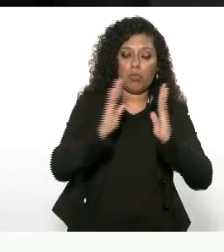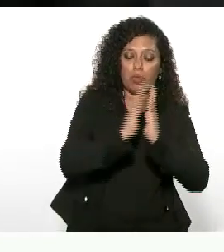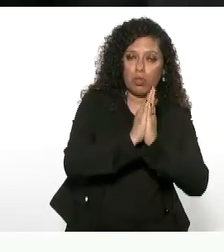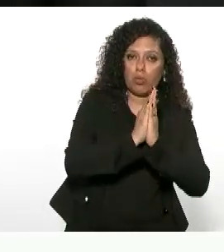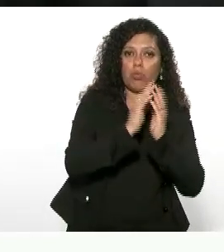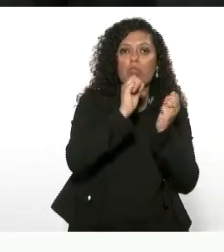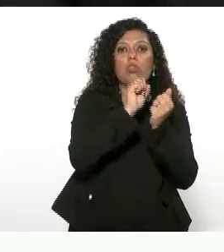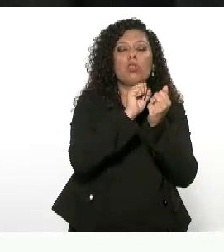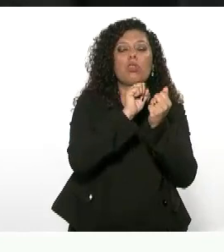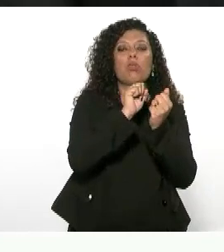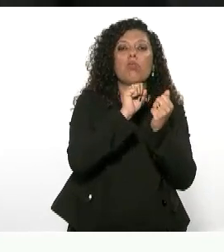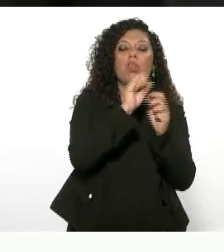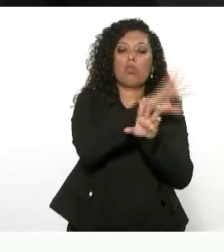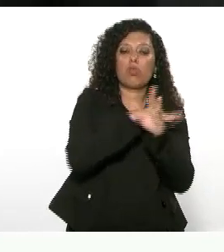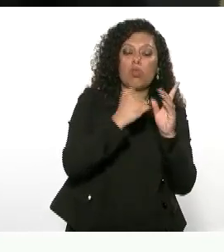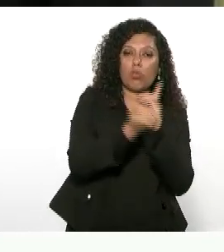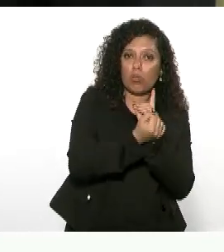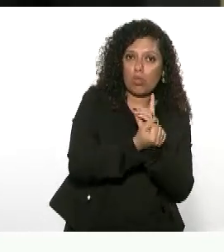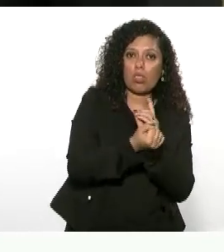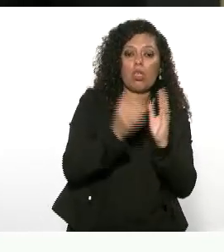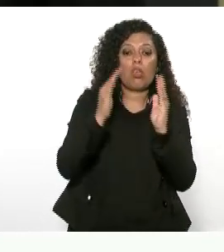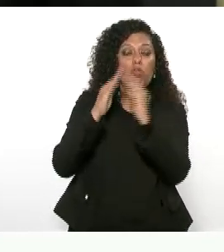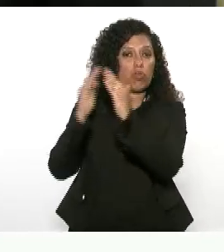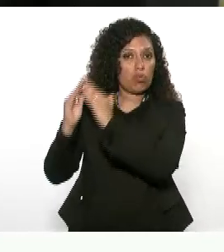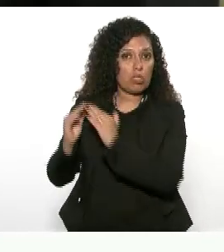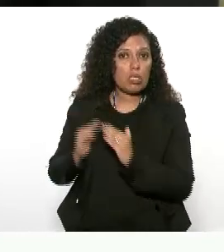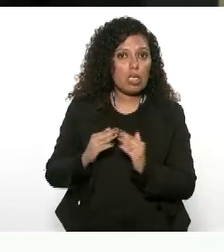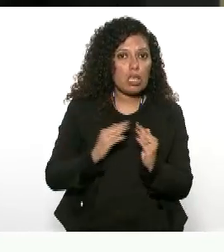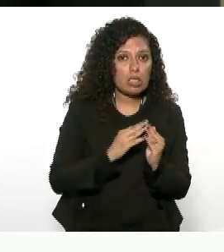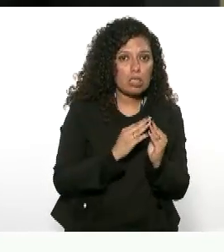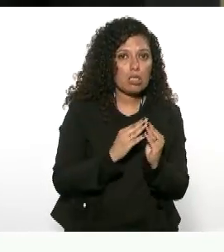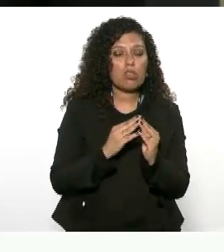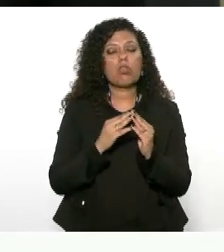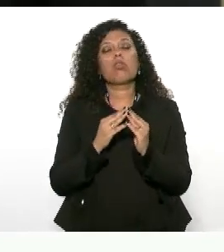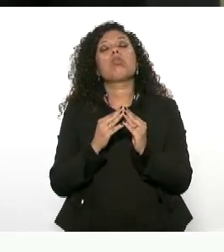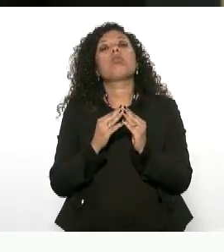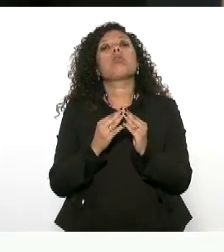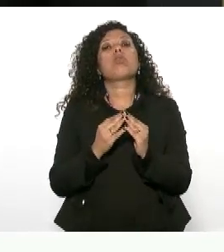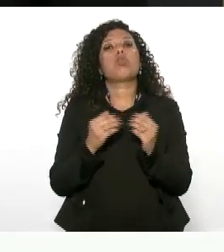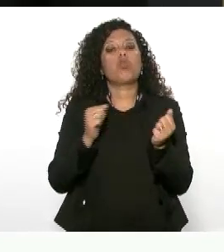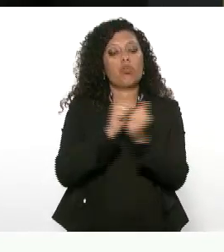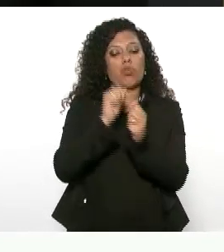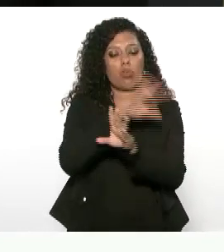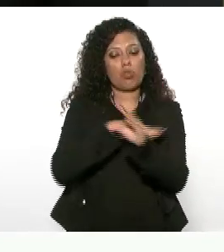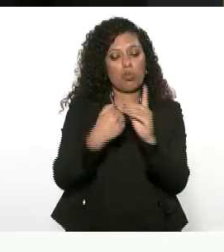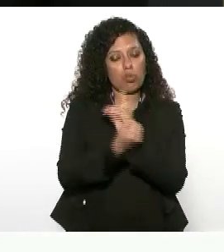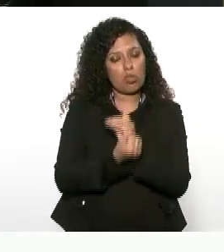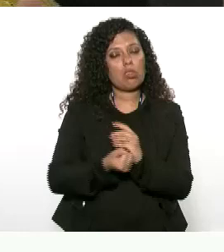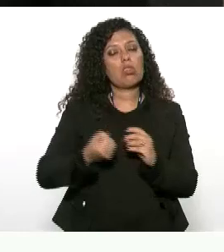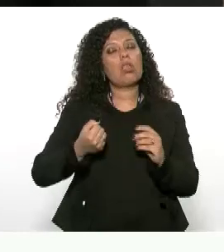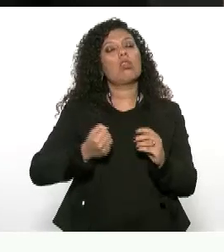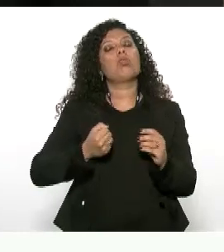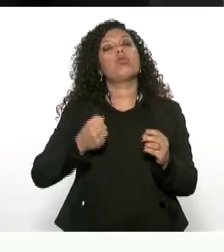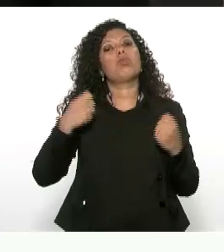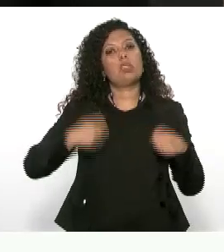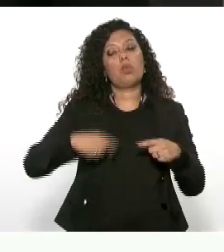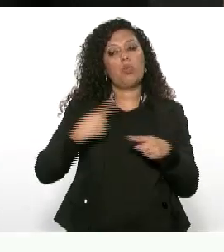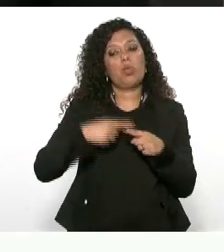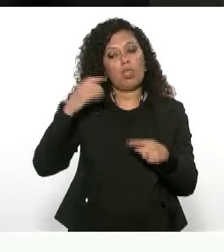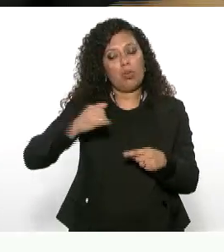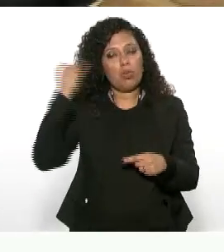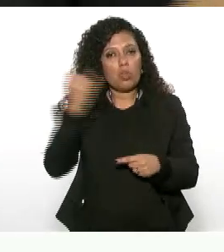policial-comunidade, parte dessas moradias destinadas-se a policiais. porque era importante que o policial